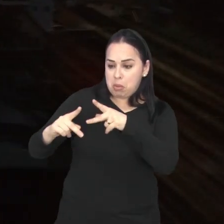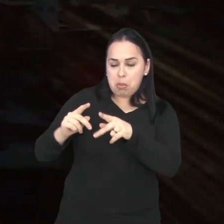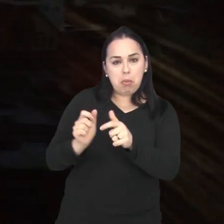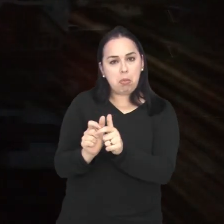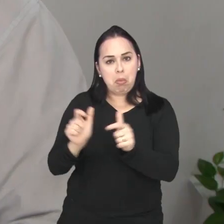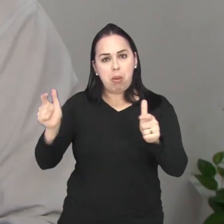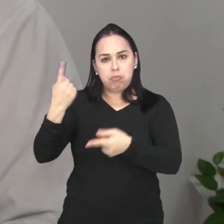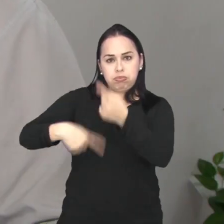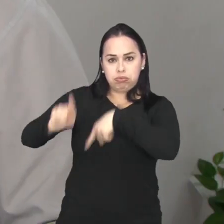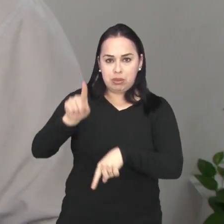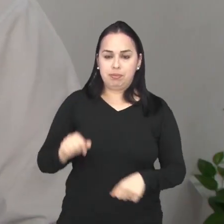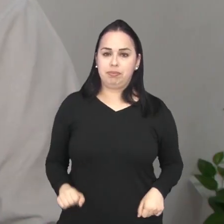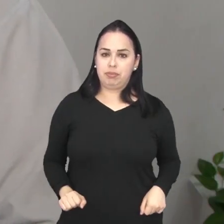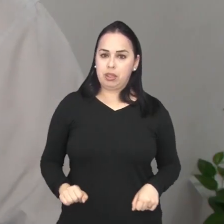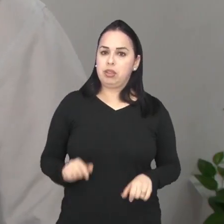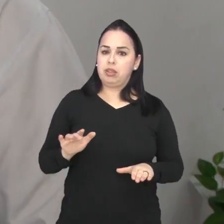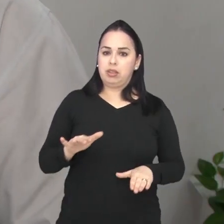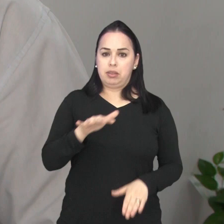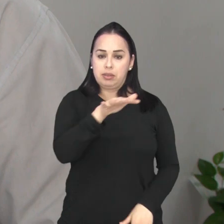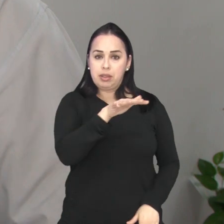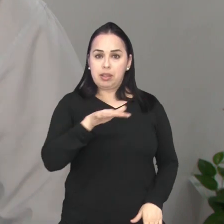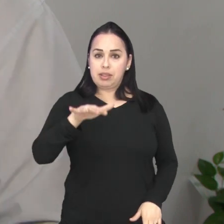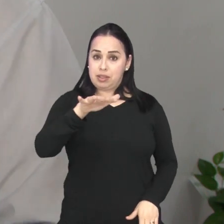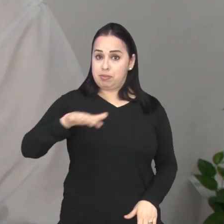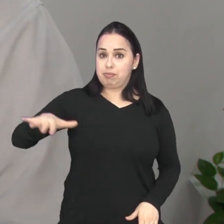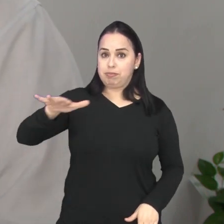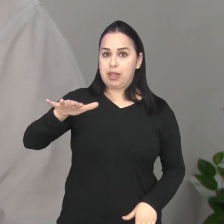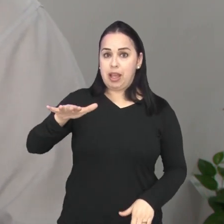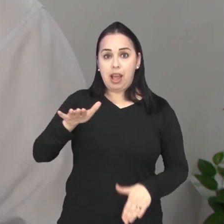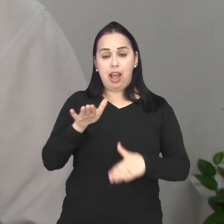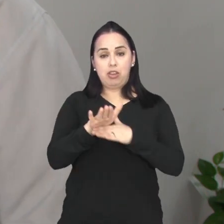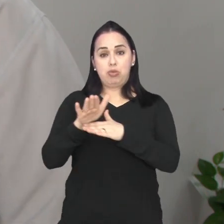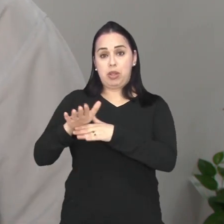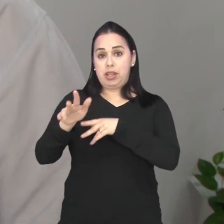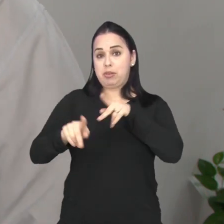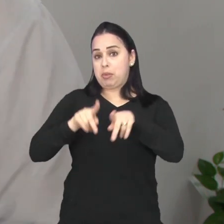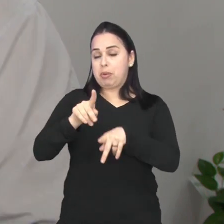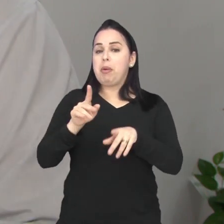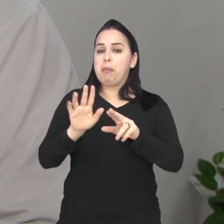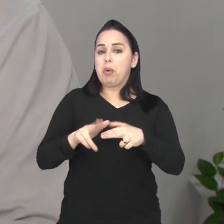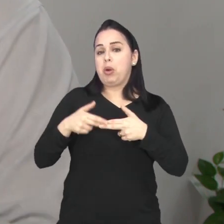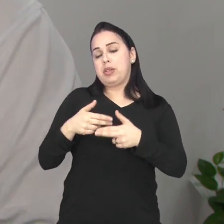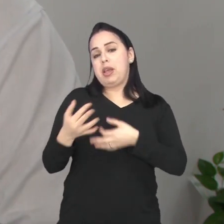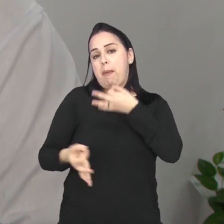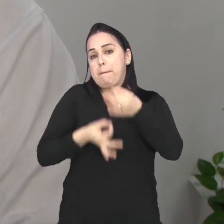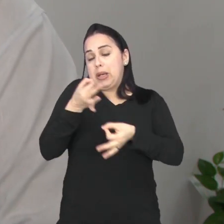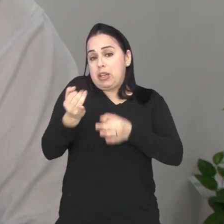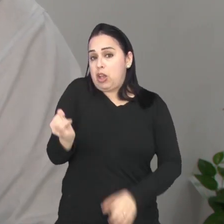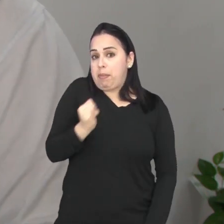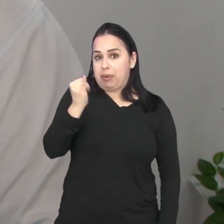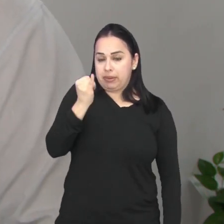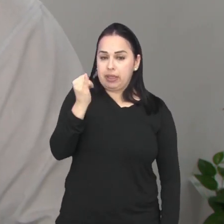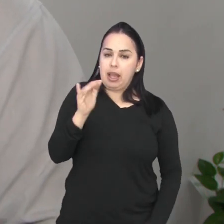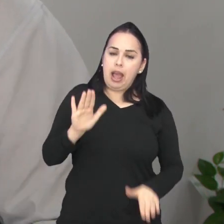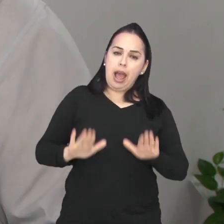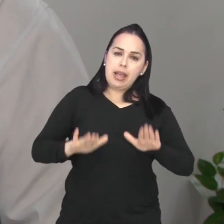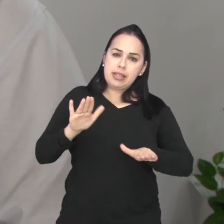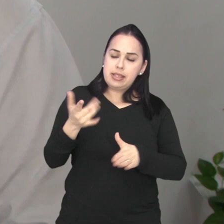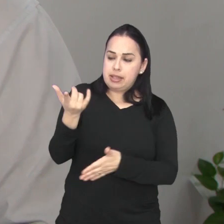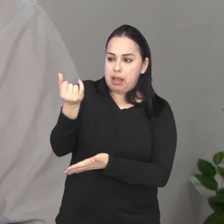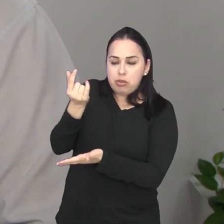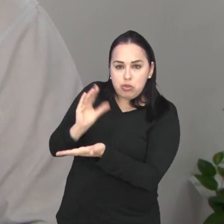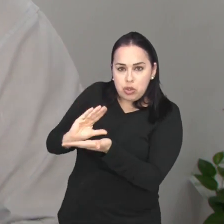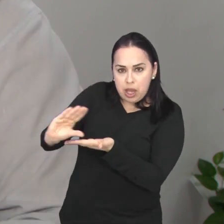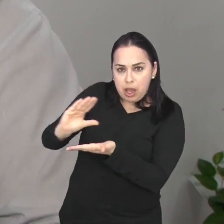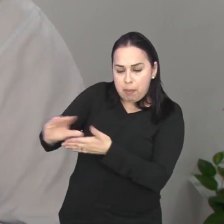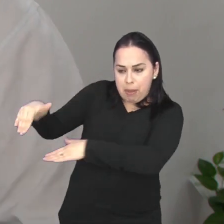da cidade. Todos os serviços públicos da nossa cidade, quem é impactado são as pessoas. Então, por isso que é importante a participação. Às vezes, nós